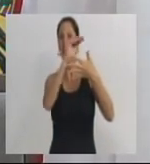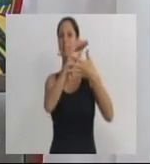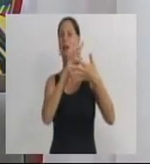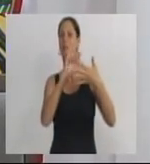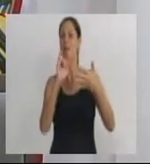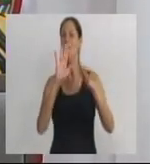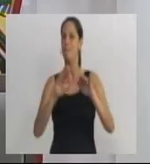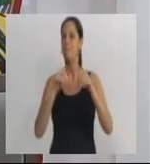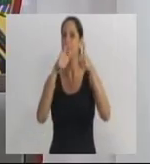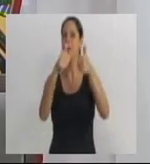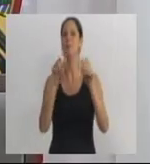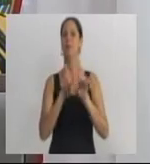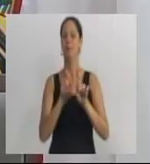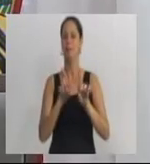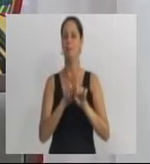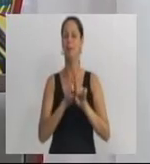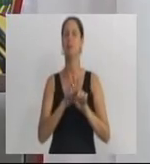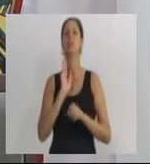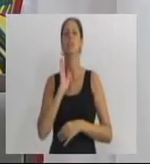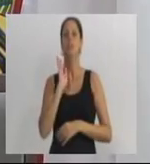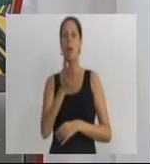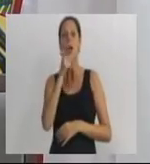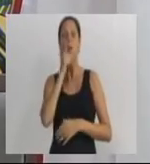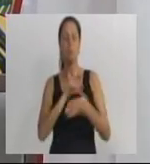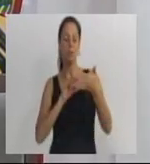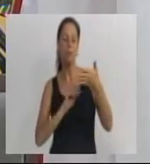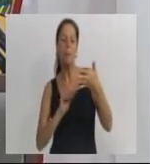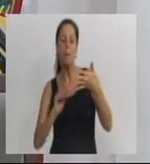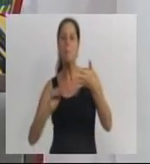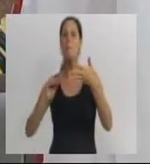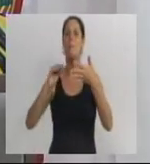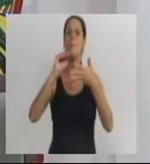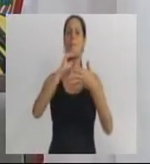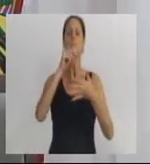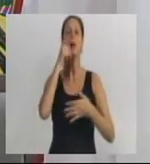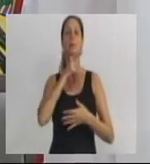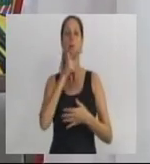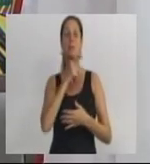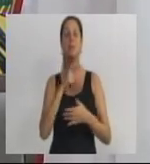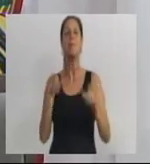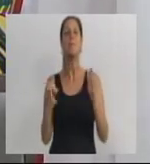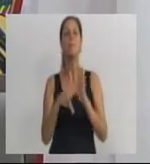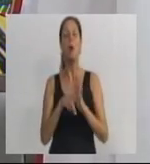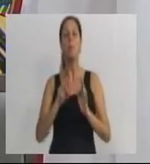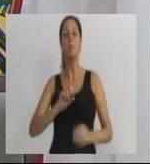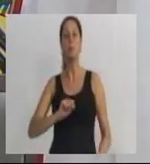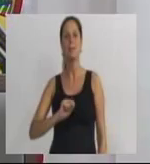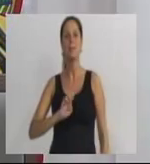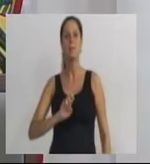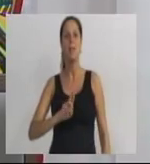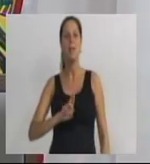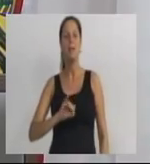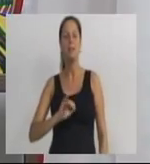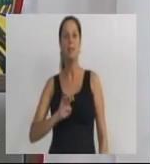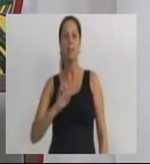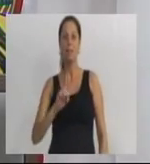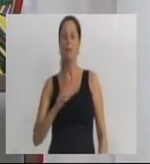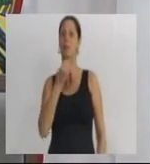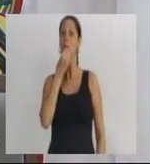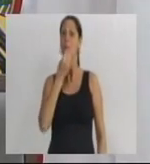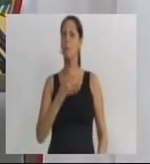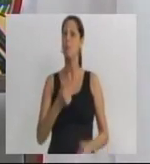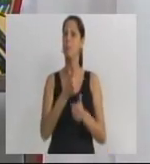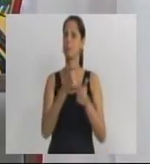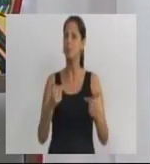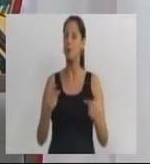nossa intenção. Conseguimos ficar na frente dos 5 pequenos para nós irmos para a Série D. Essa é a intenção do Metropolitano. Boa sorte para o Metrô e boa sorte para toda a